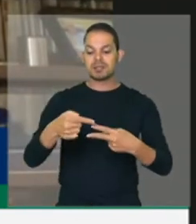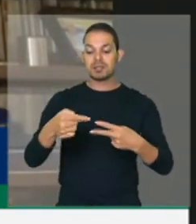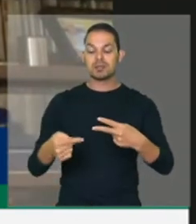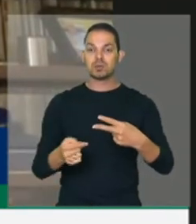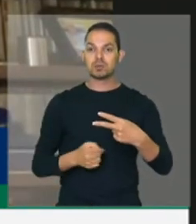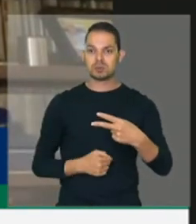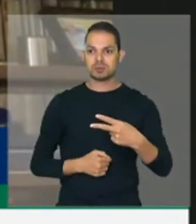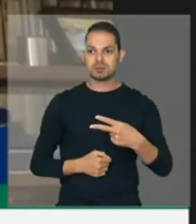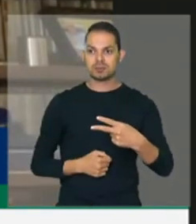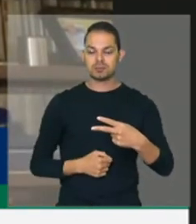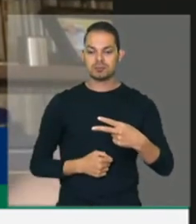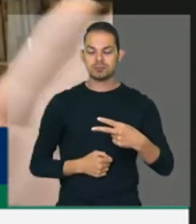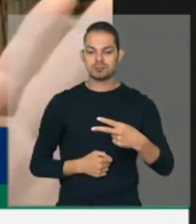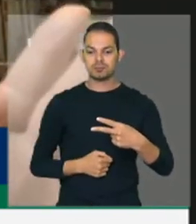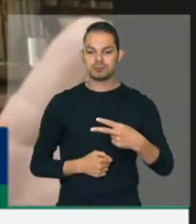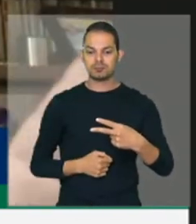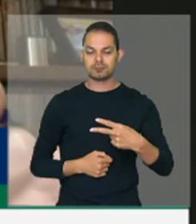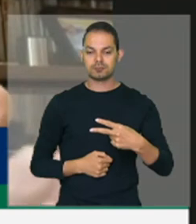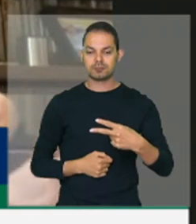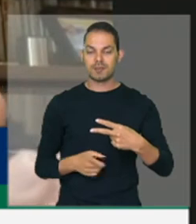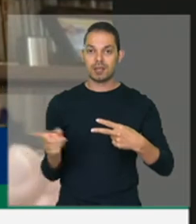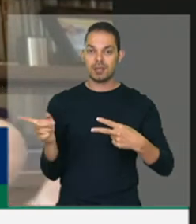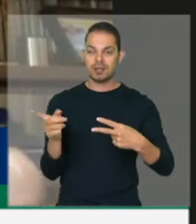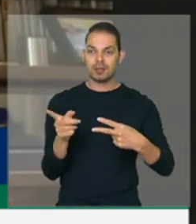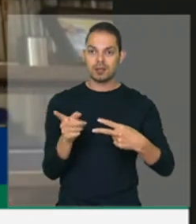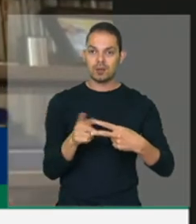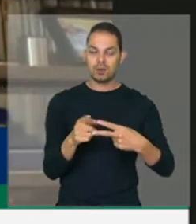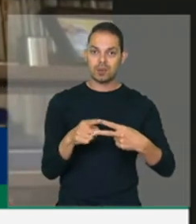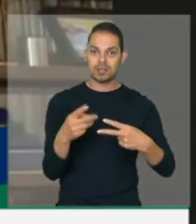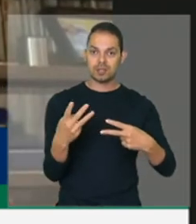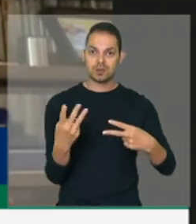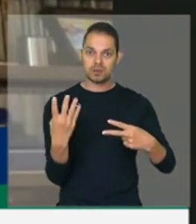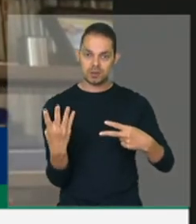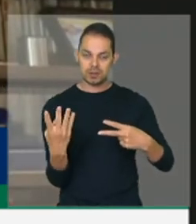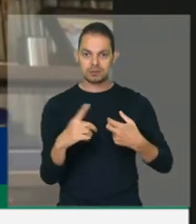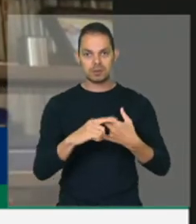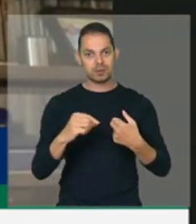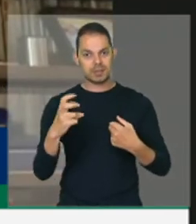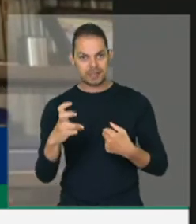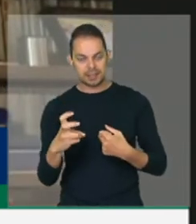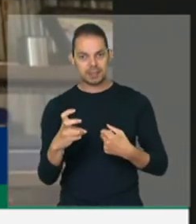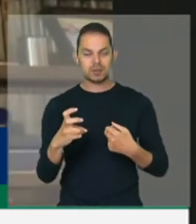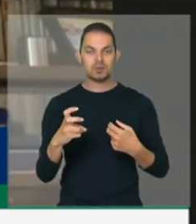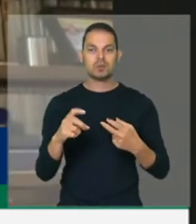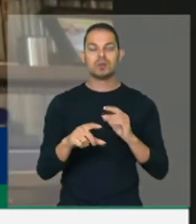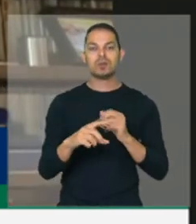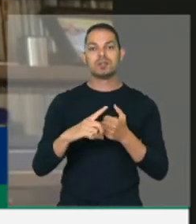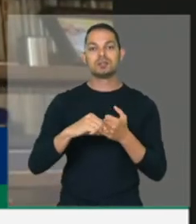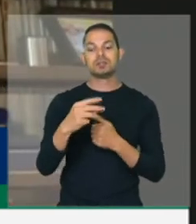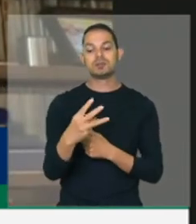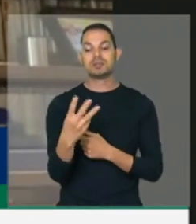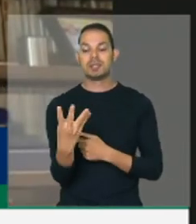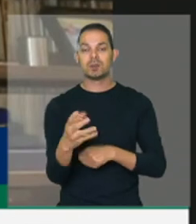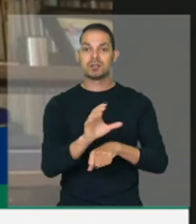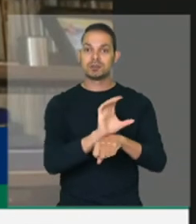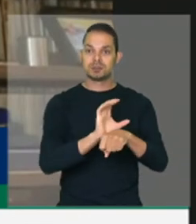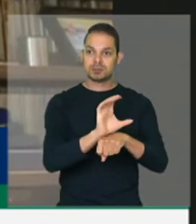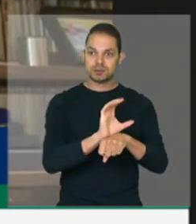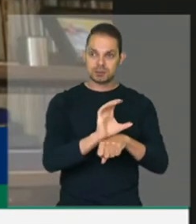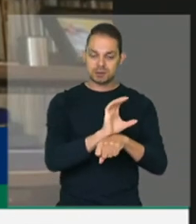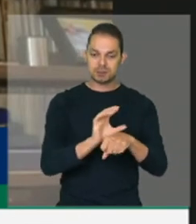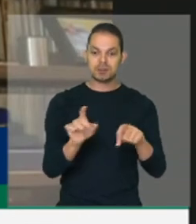fundamentos. Arguiu o artigo 34, o artigo 5º e o artigo 34 da nossa Constituição